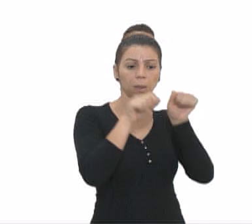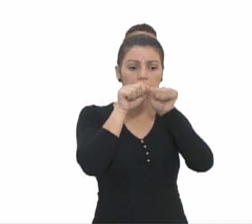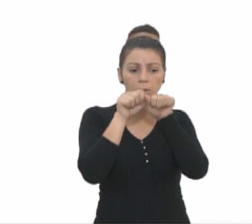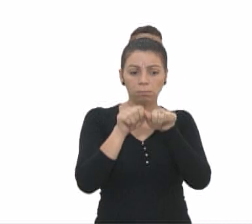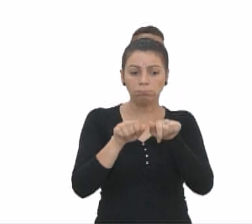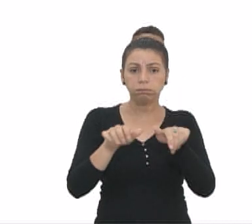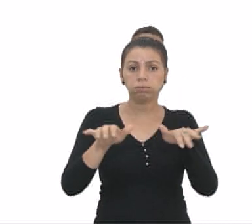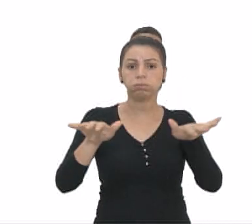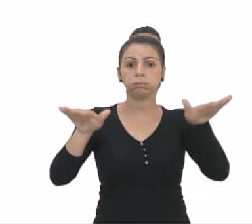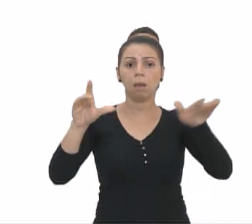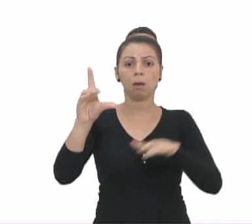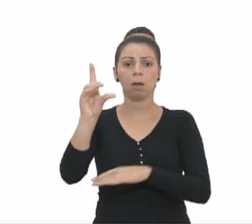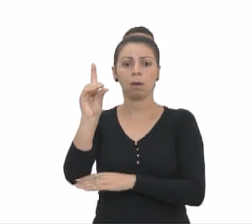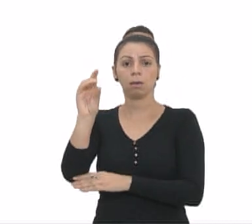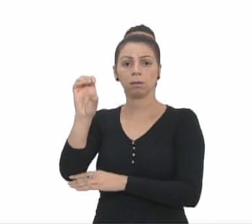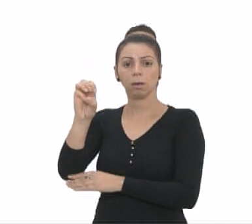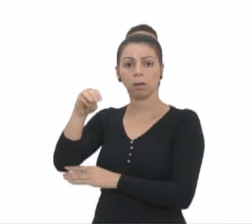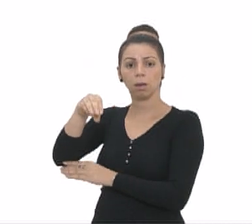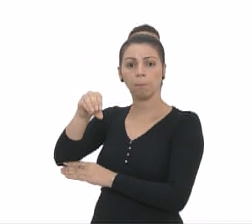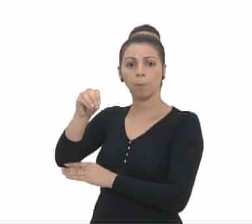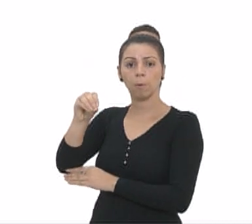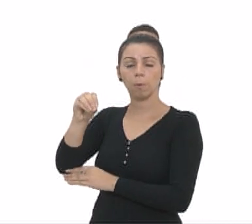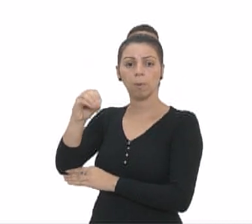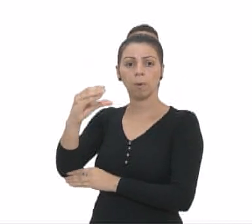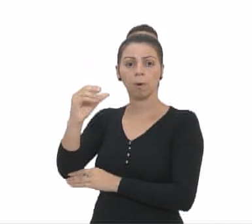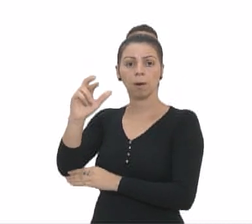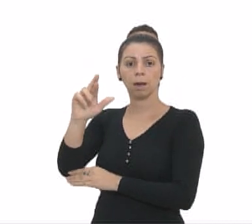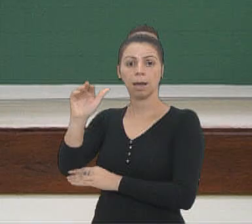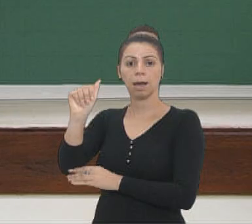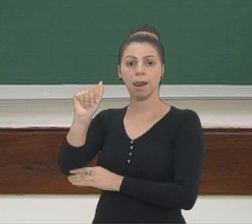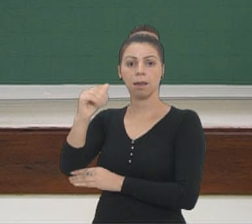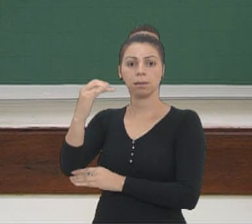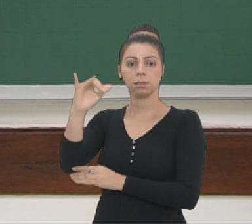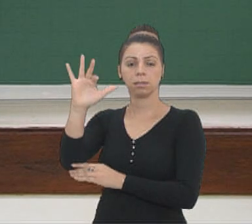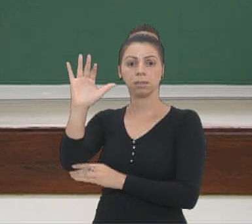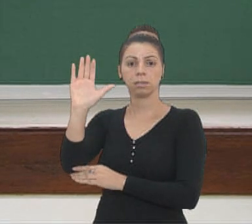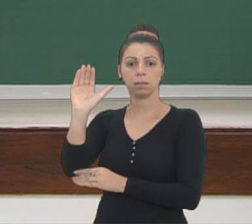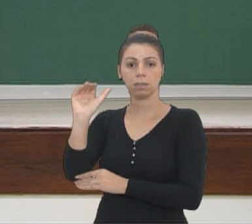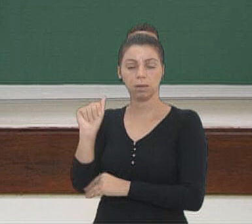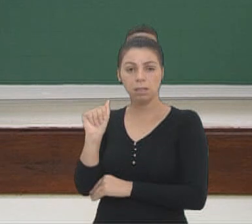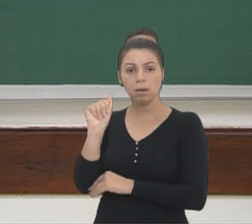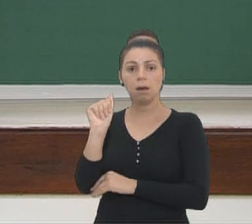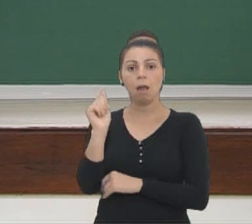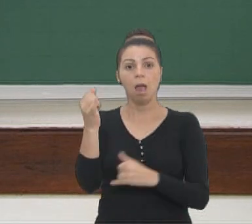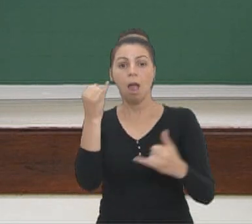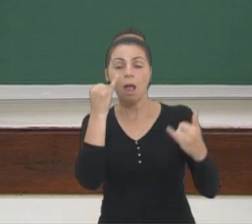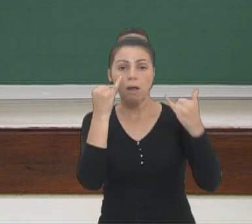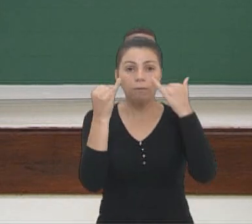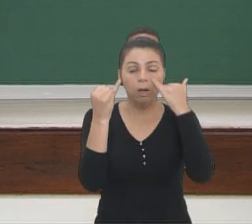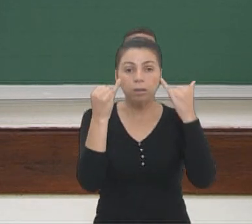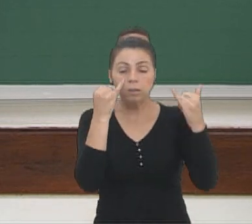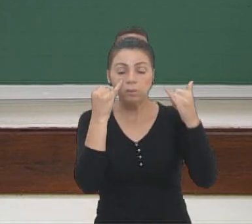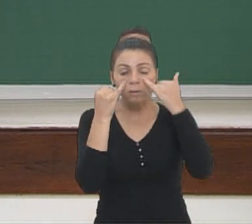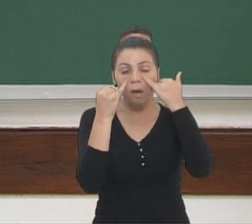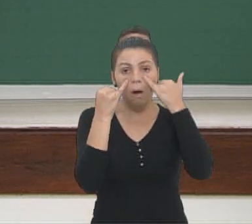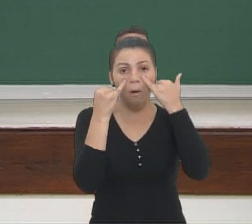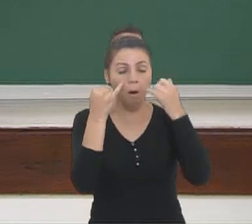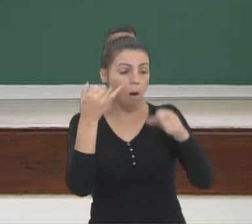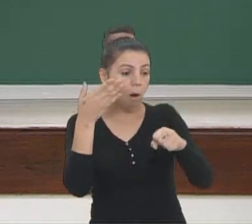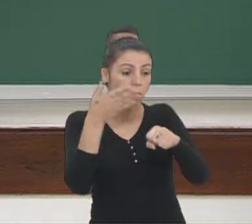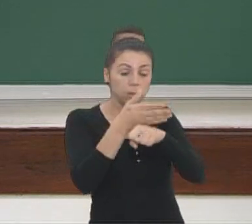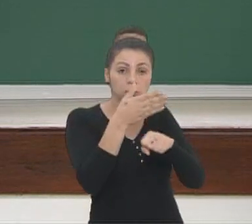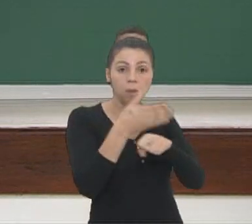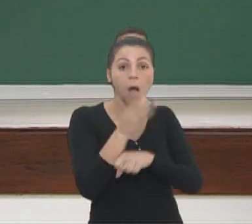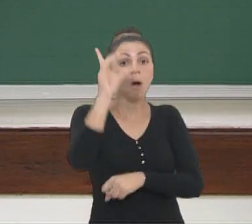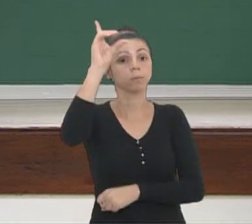né? Democracia, um lugar onde a gente pensa que a informação ela precisa ser acessível, é um direito